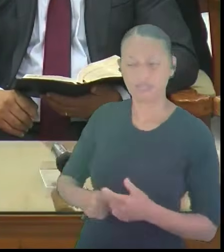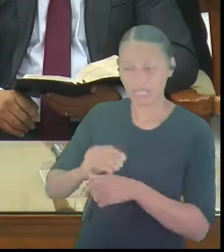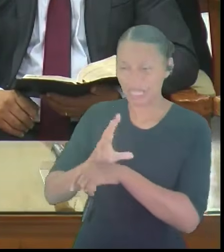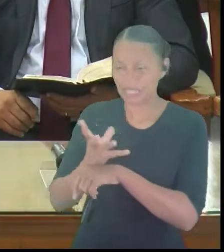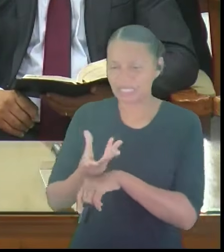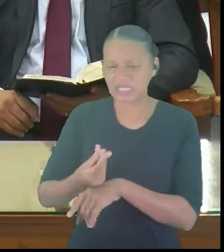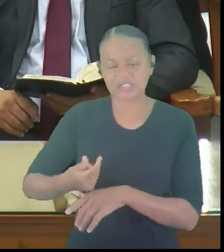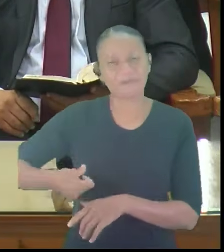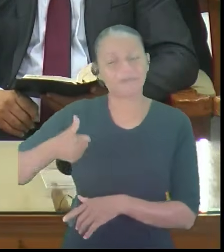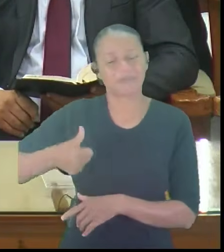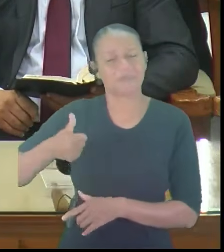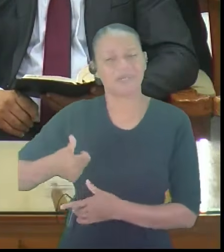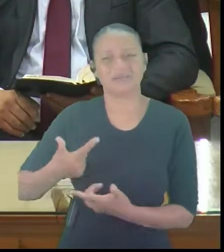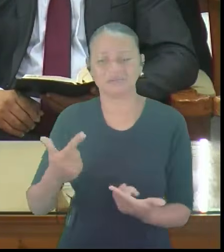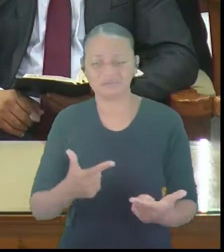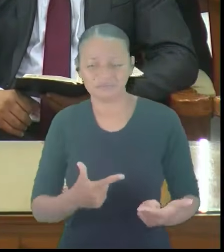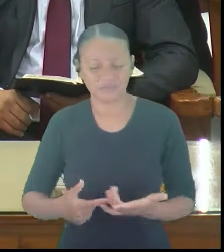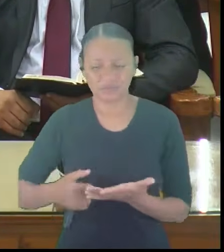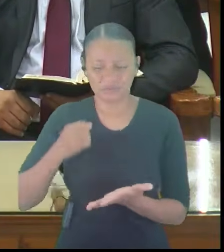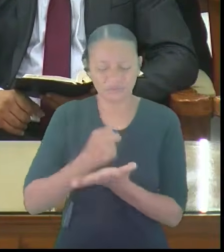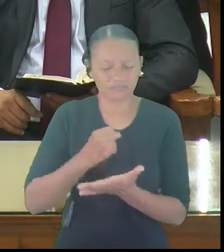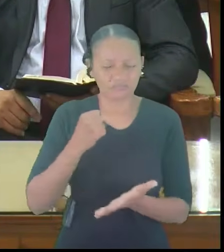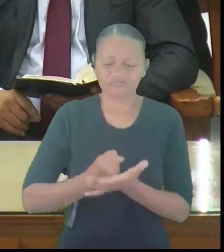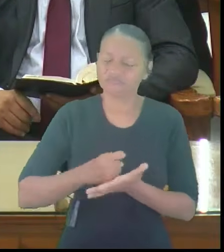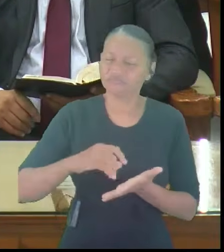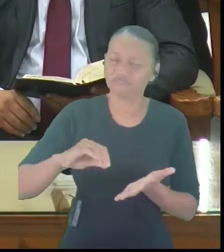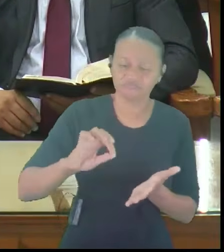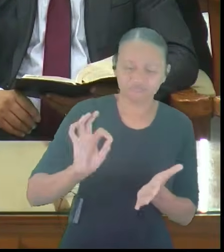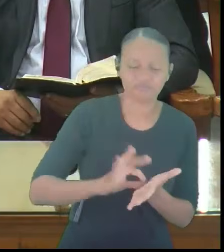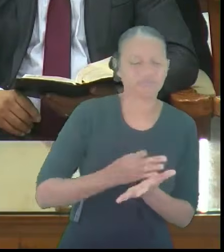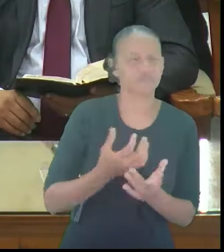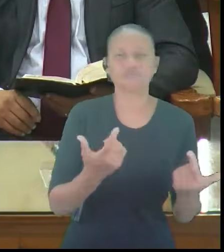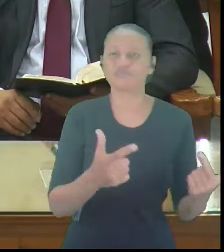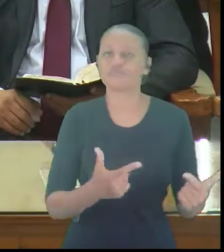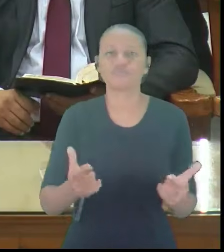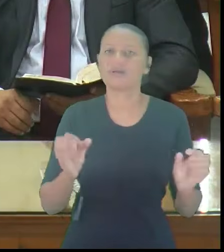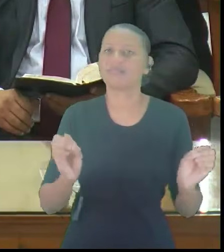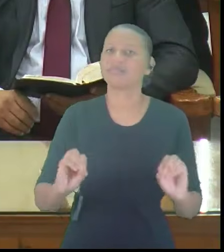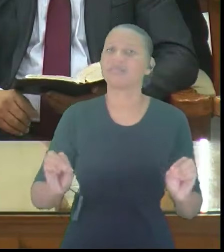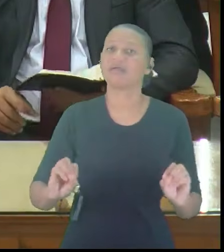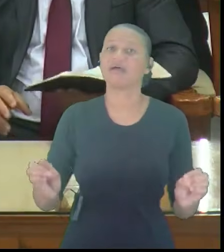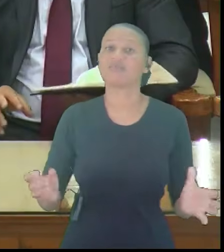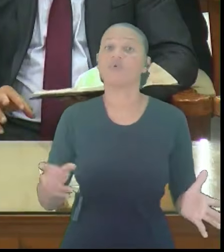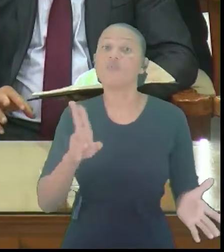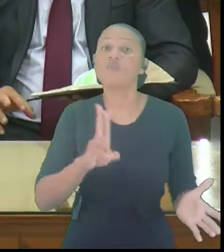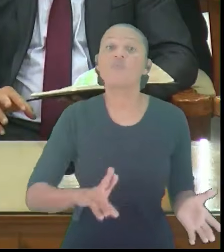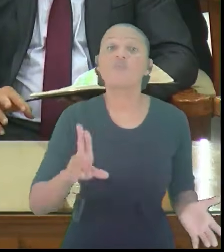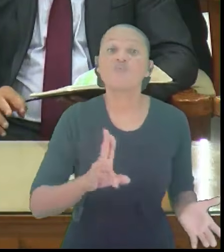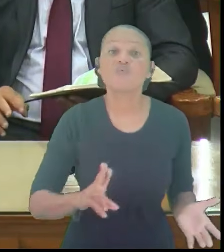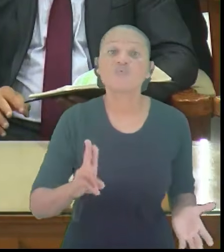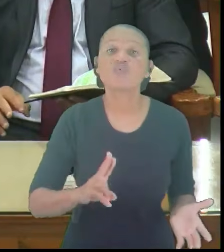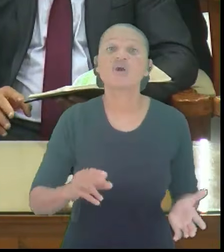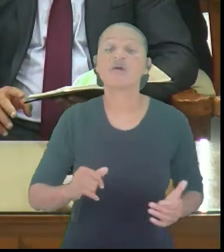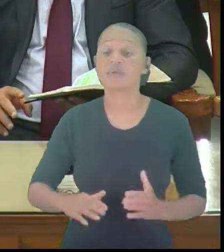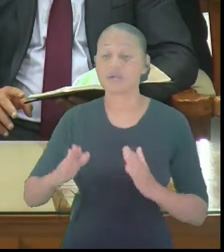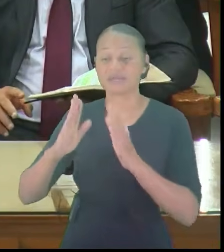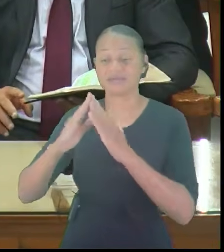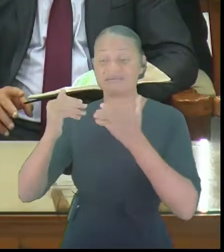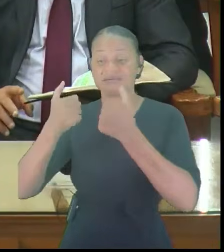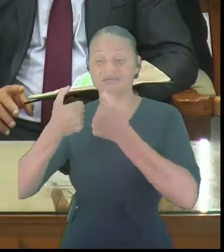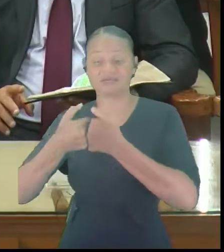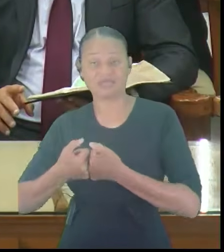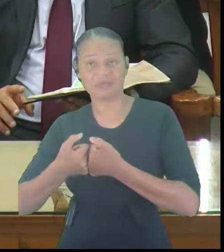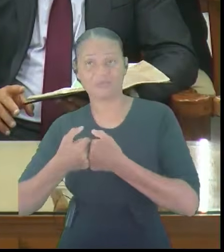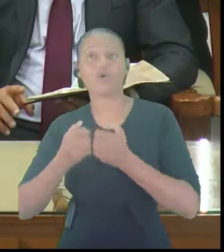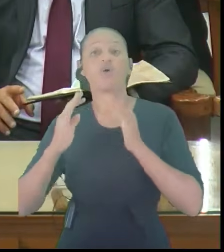era reconhecida, não tinha registro, não tinha nada. Então ela se utilizava do templo de Salomão,